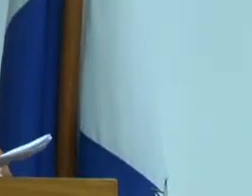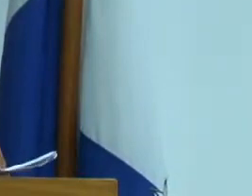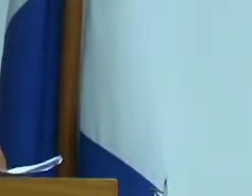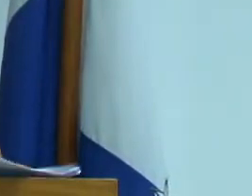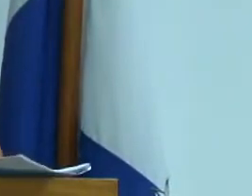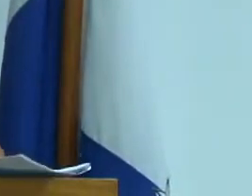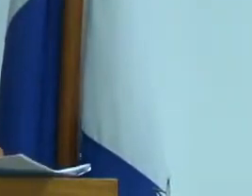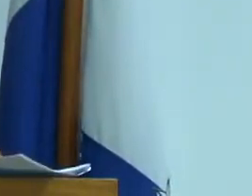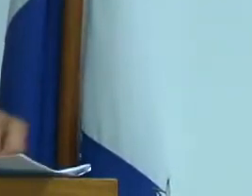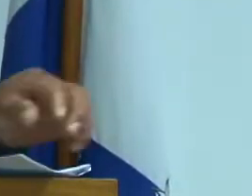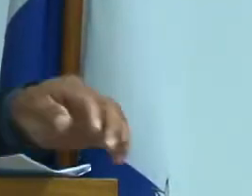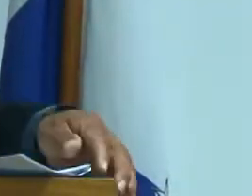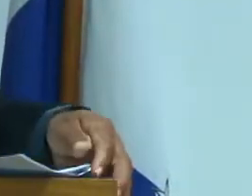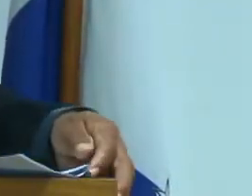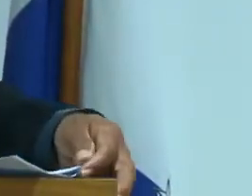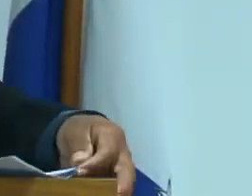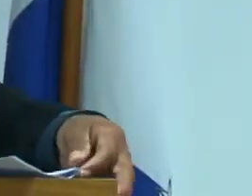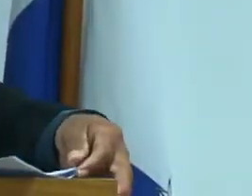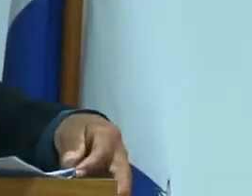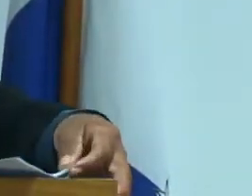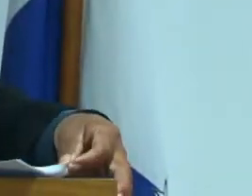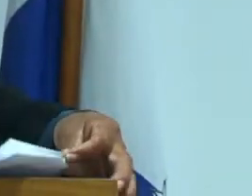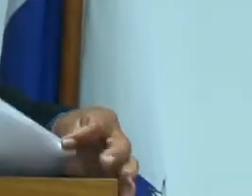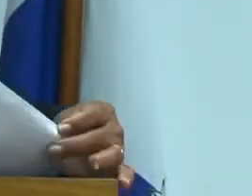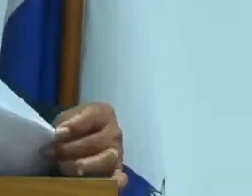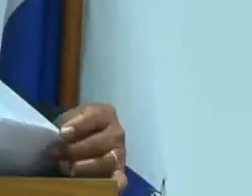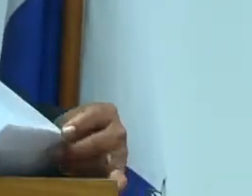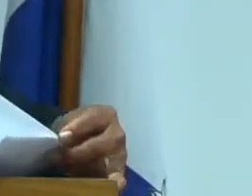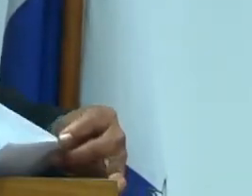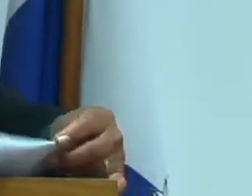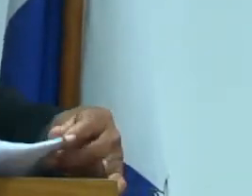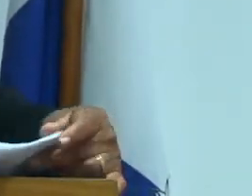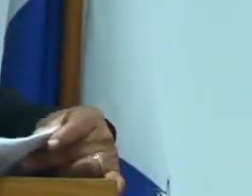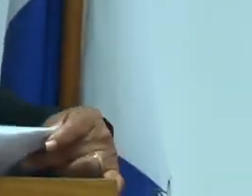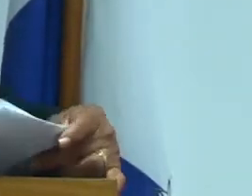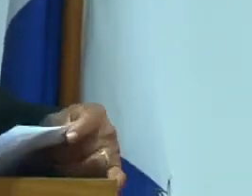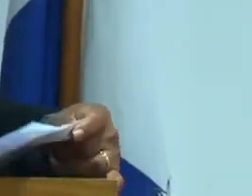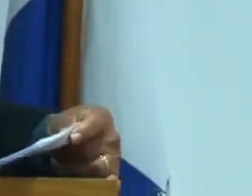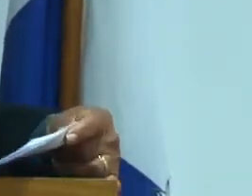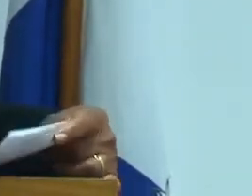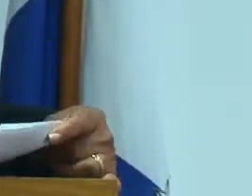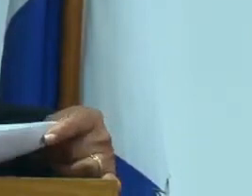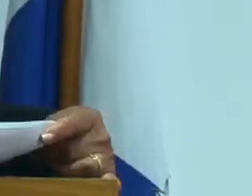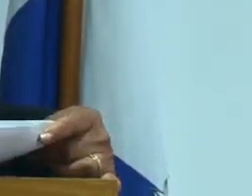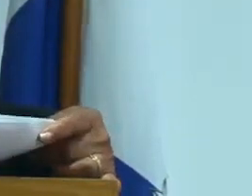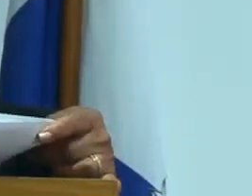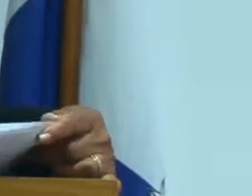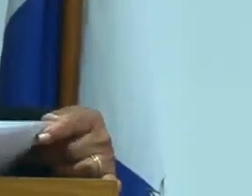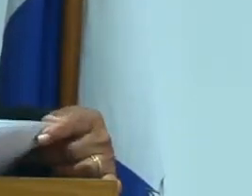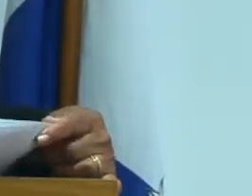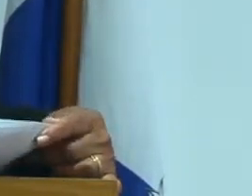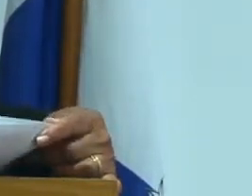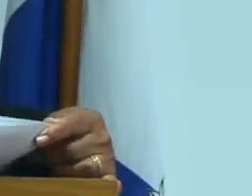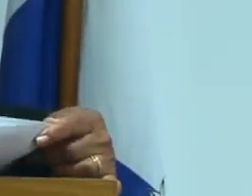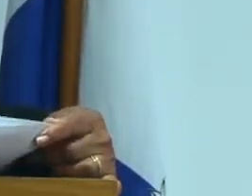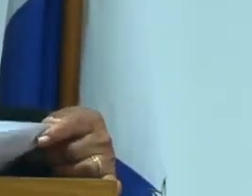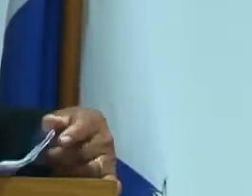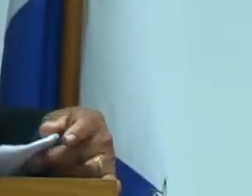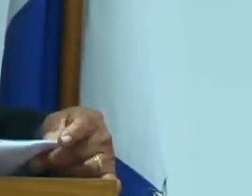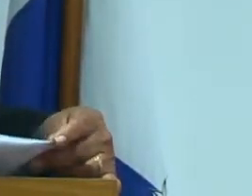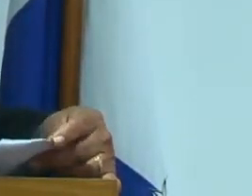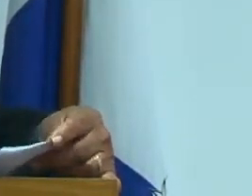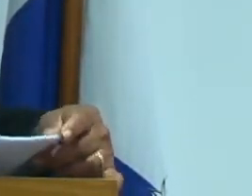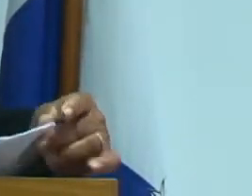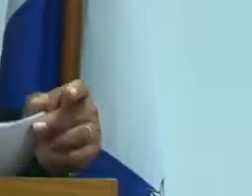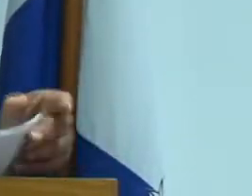nossa cidade. E aqui eu fiz uma indicaçãozinha aqui, sobre o Entulho Zero, né, o